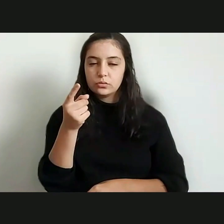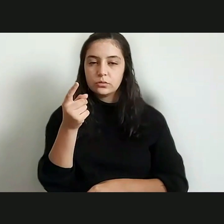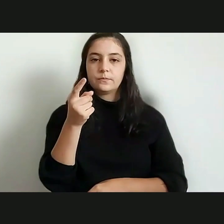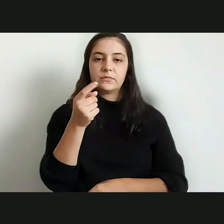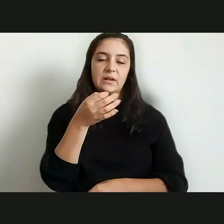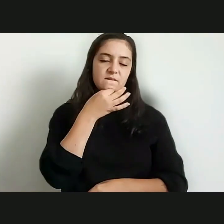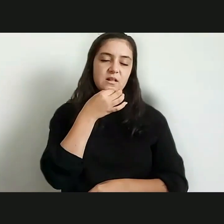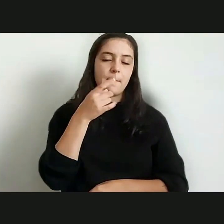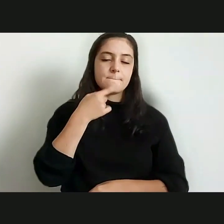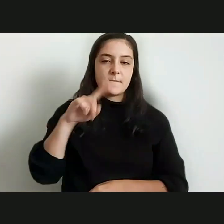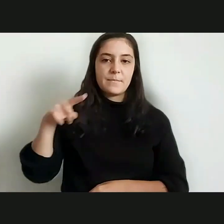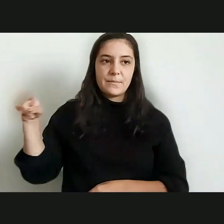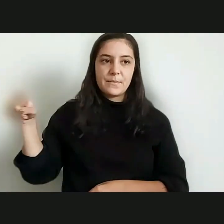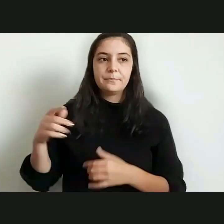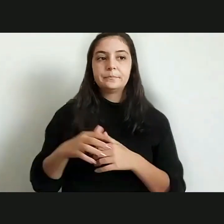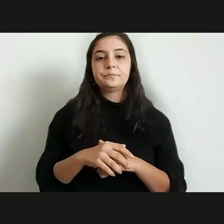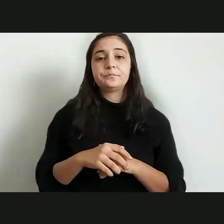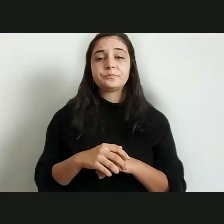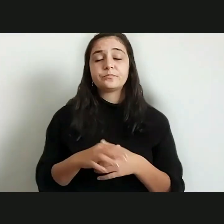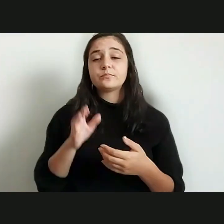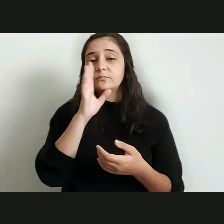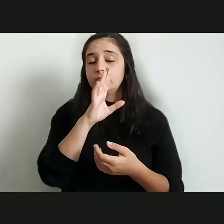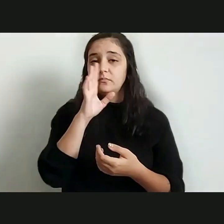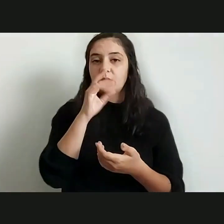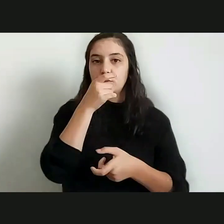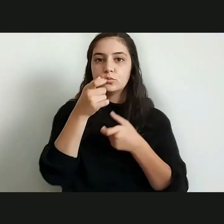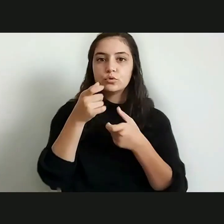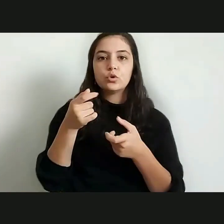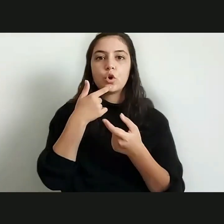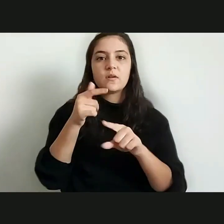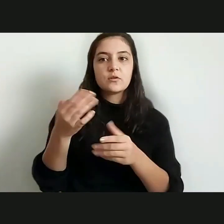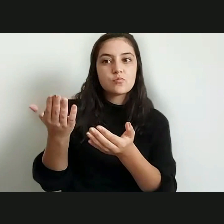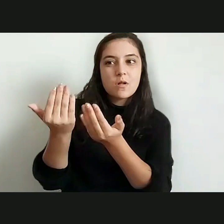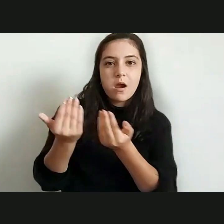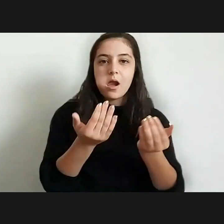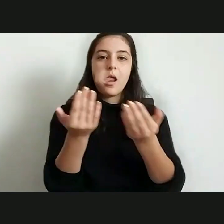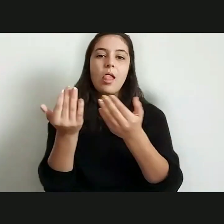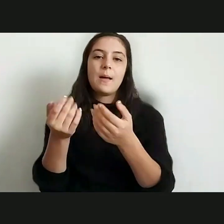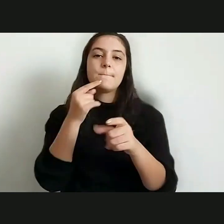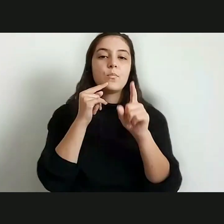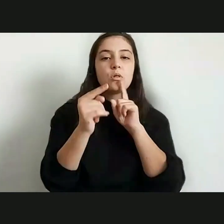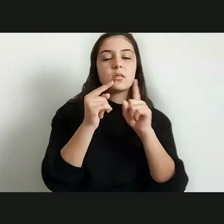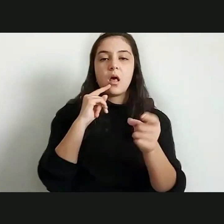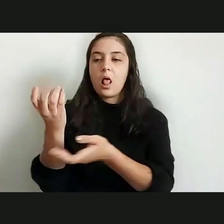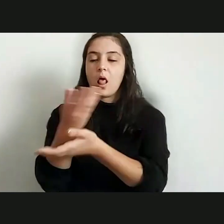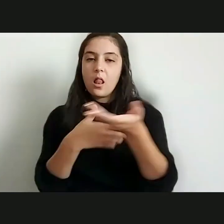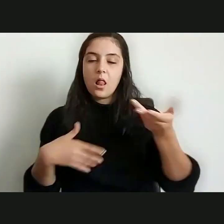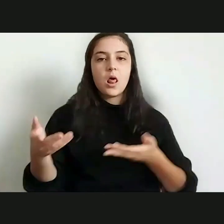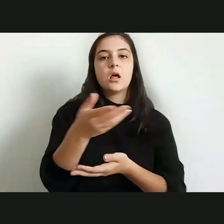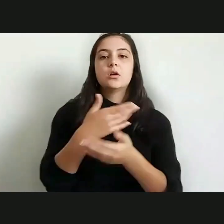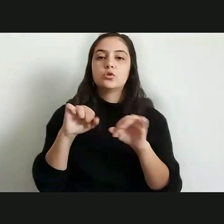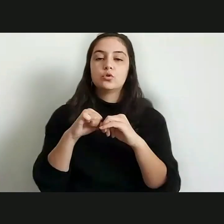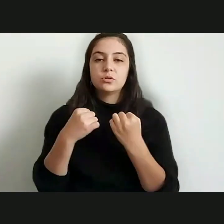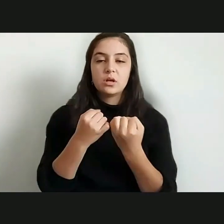falar, não é? E, portanto, se queremos reconquistar as pessoas para o diálogo social, nós temos que ser capazes de inovar nos nossos métodos de trabalho, nos